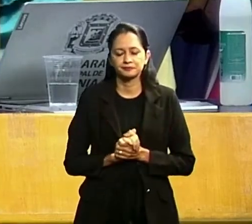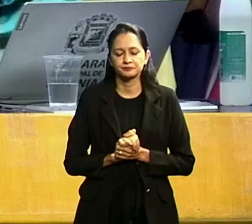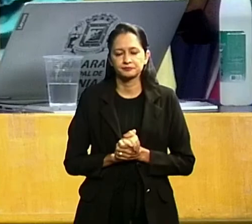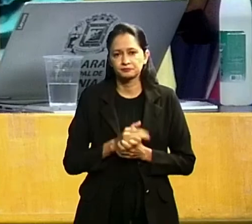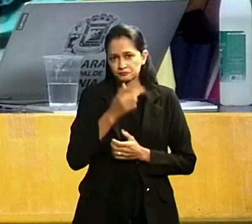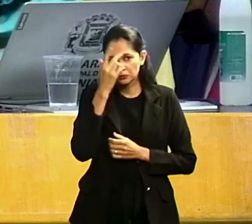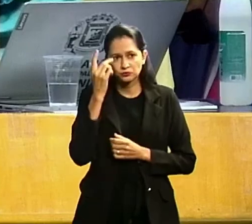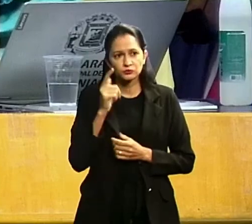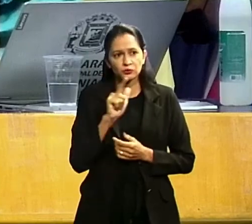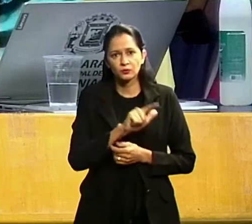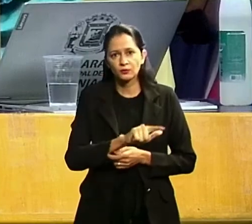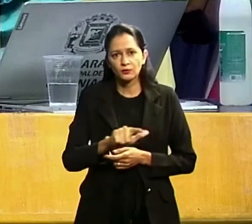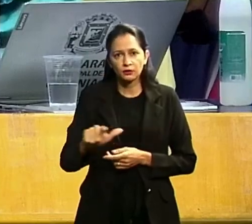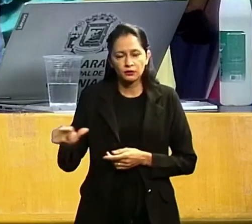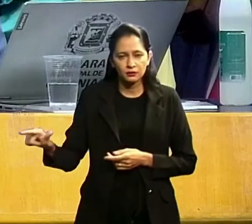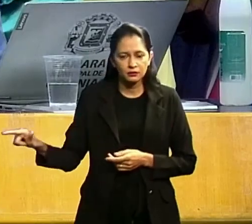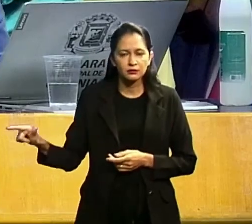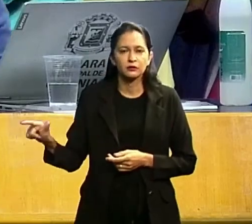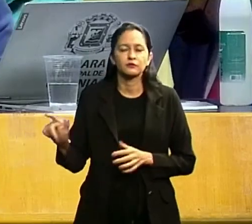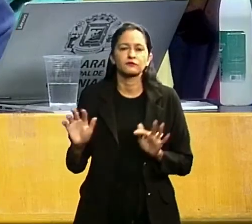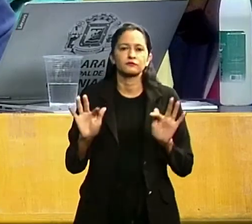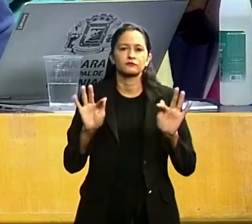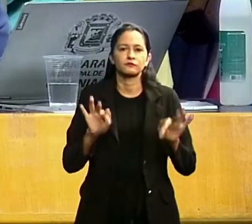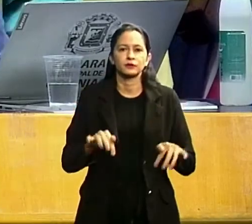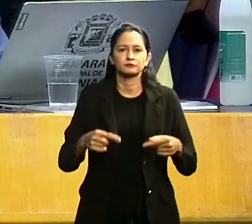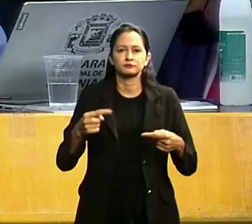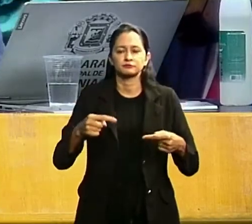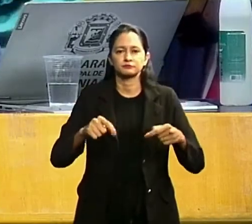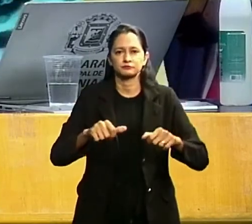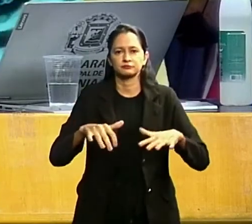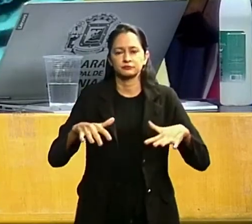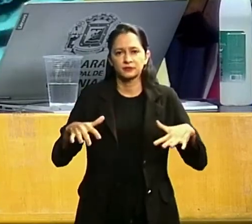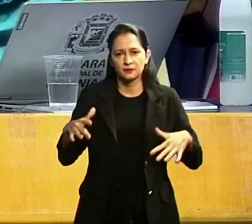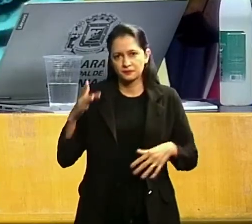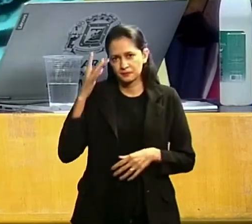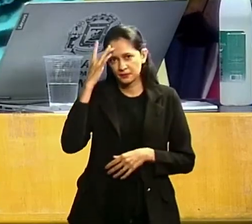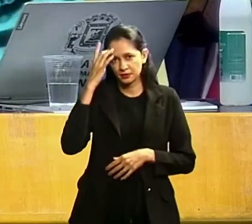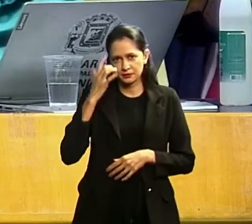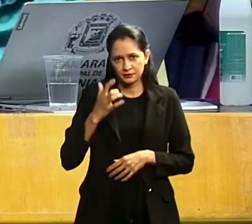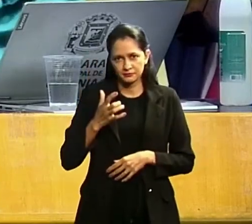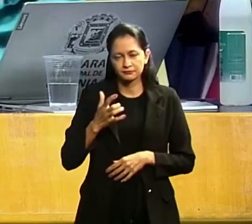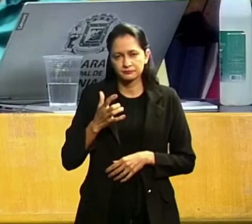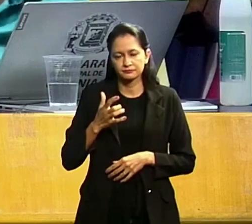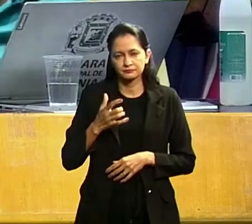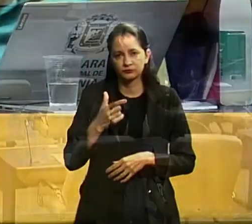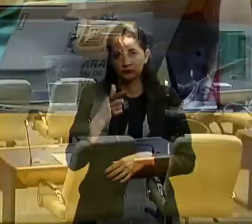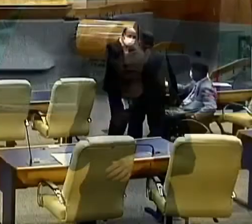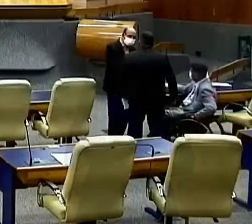Não havendo mais quórum suficiente para a deliberação dos projetos, declaro a sessão encerrada e convoco outra para amanhã no horário regimental.